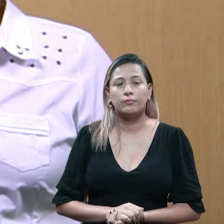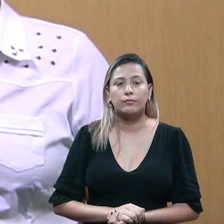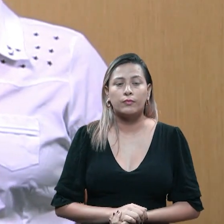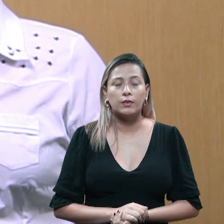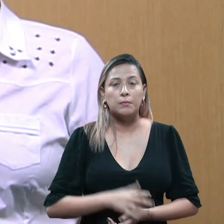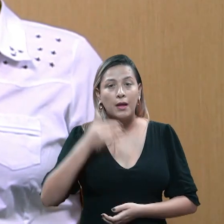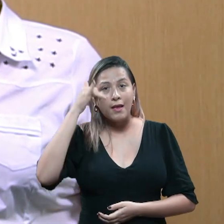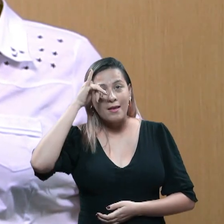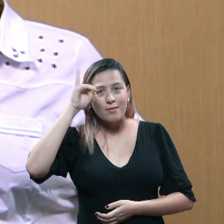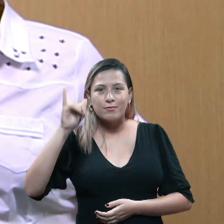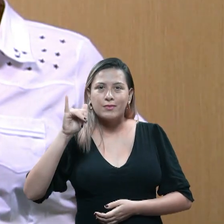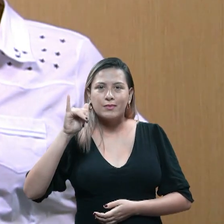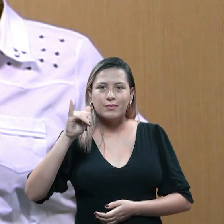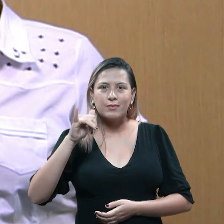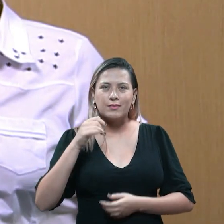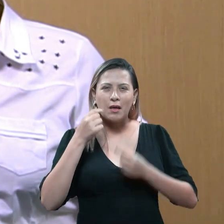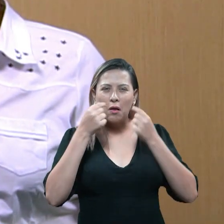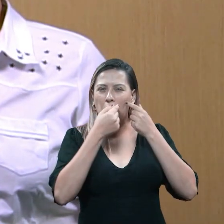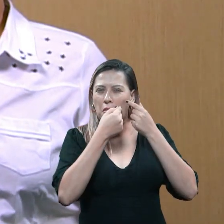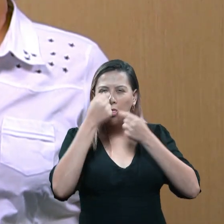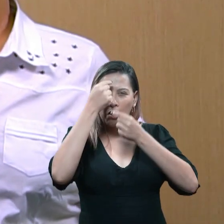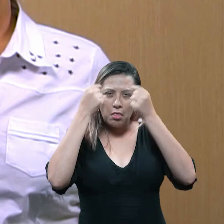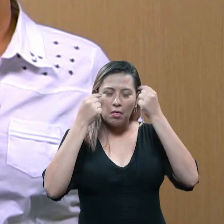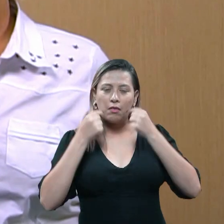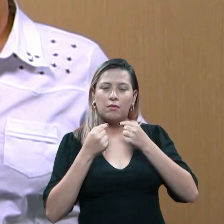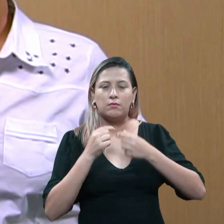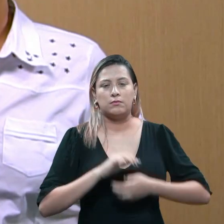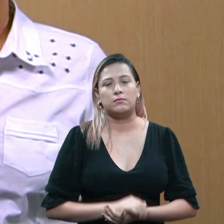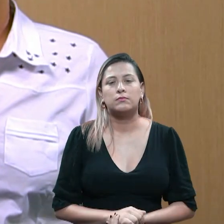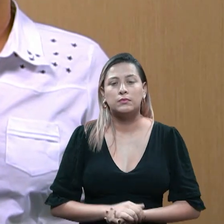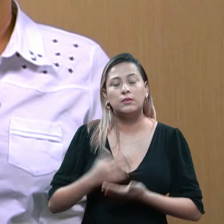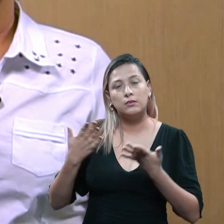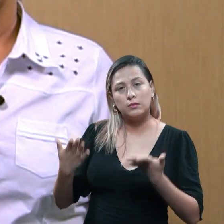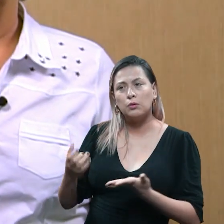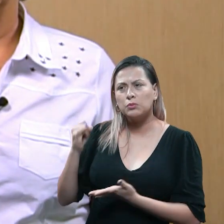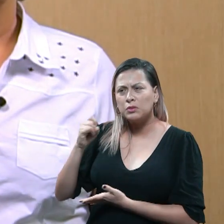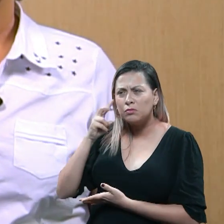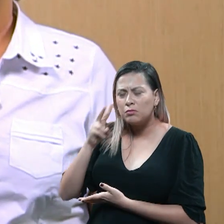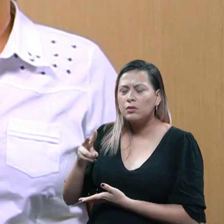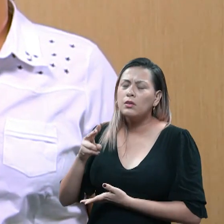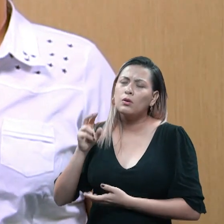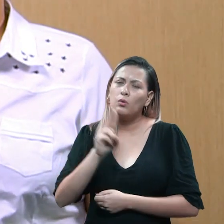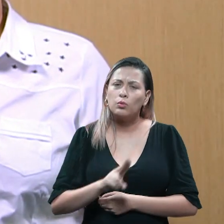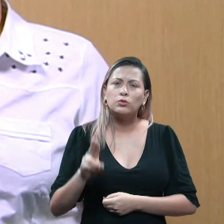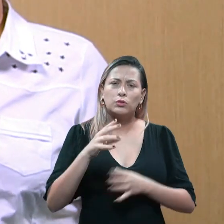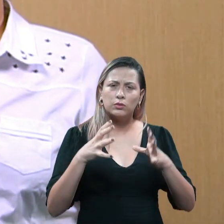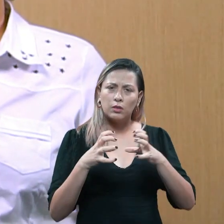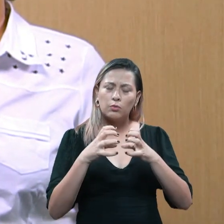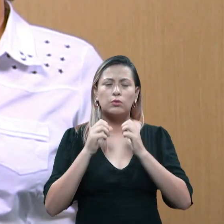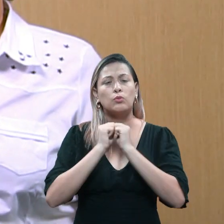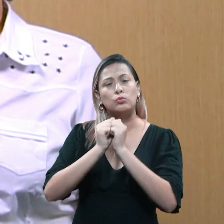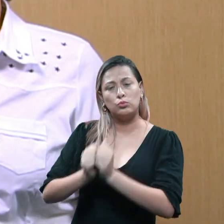Quando você perceber que a pele ficou hiperemiada, umedeça um algodão em loção calmante ou gel